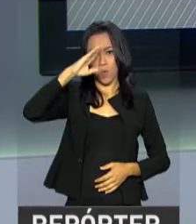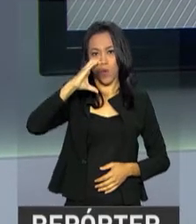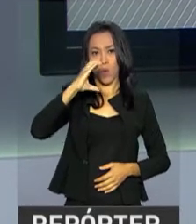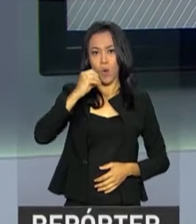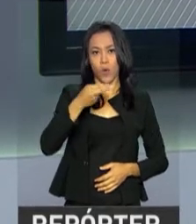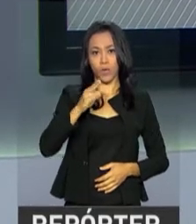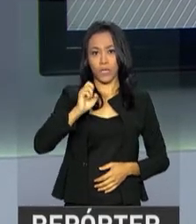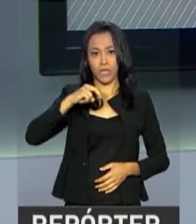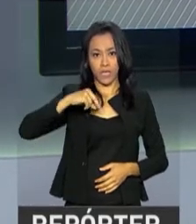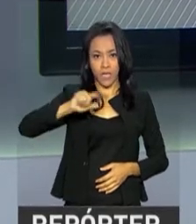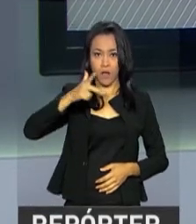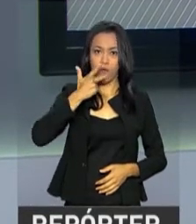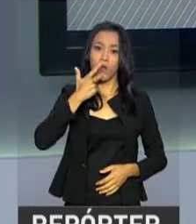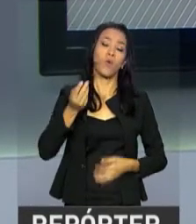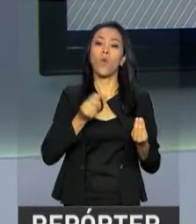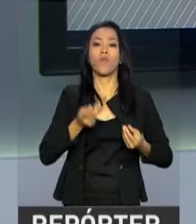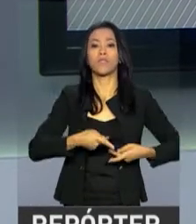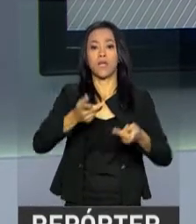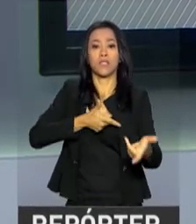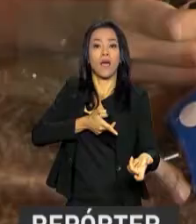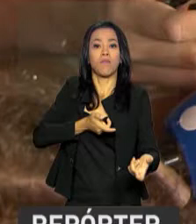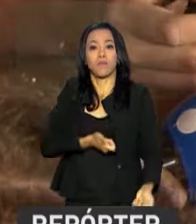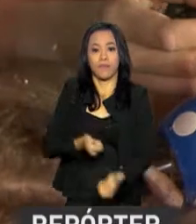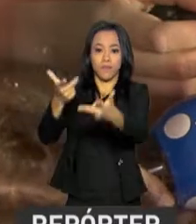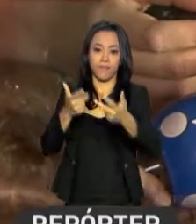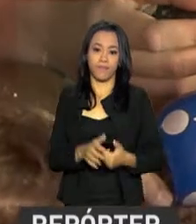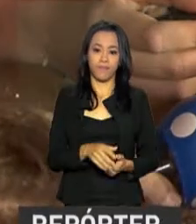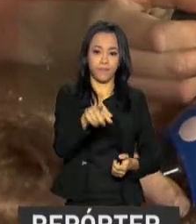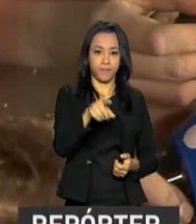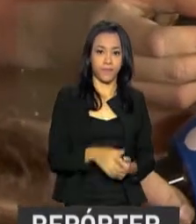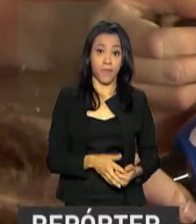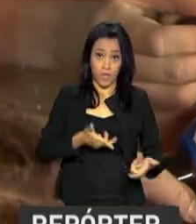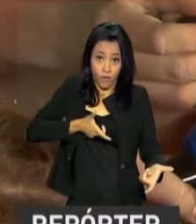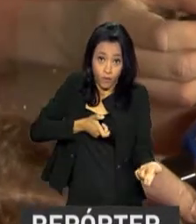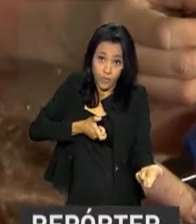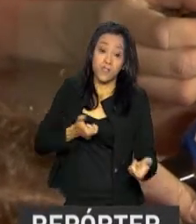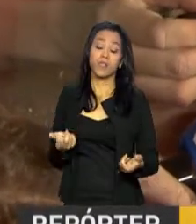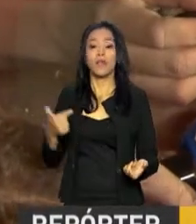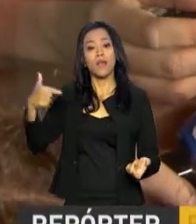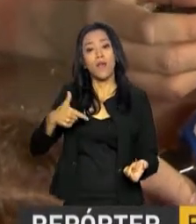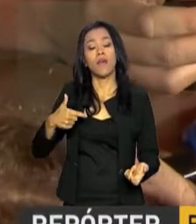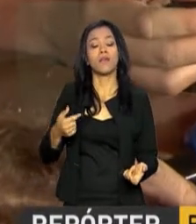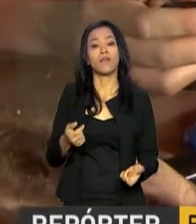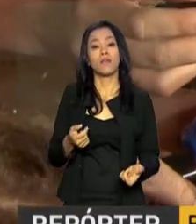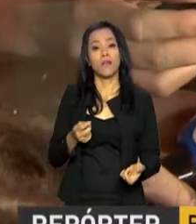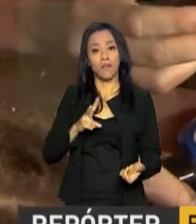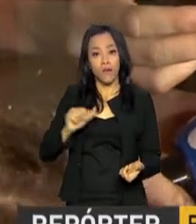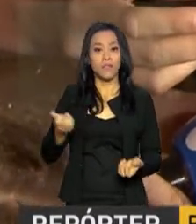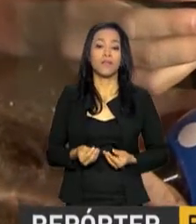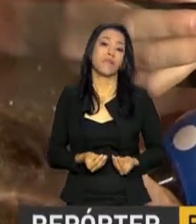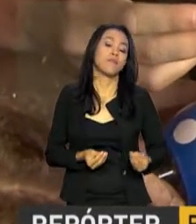falou sobre o destino dos novos armamentos exclusivos terão de ser destinados à secretaria